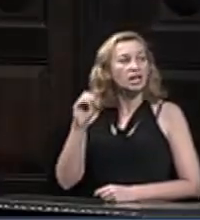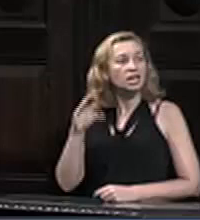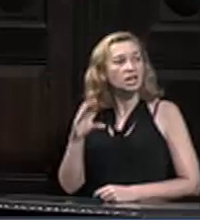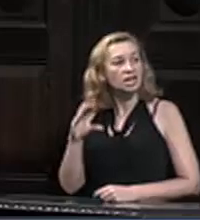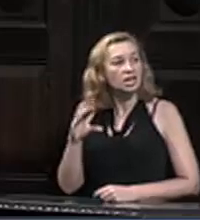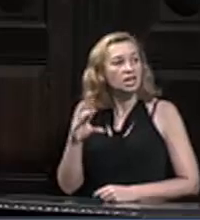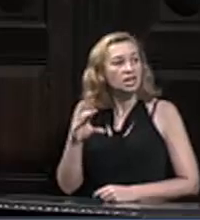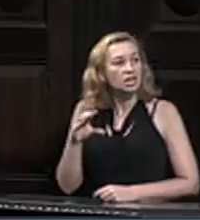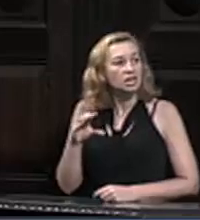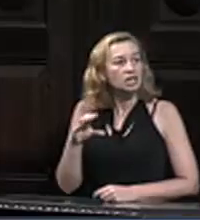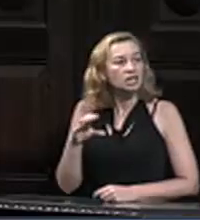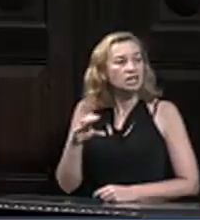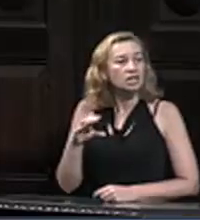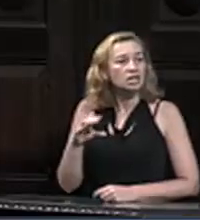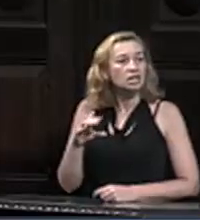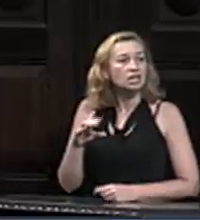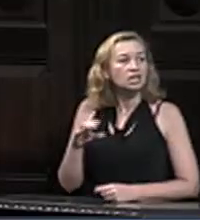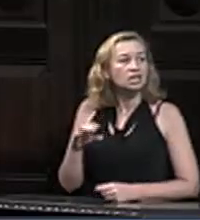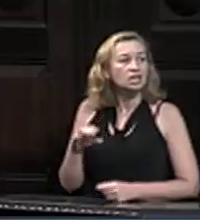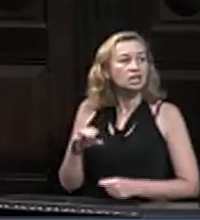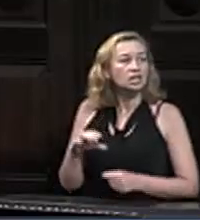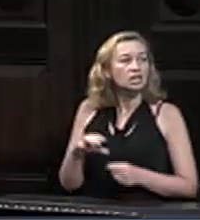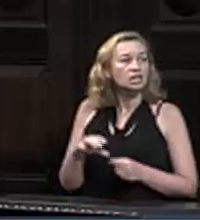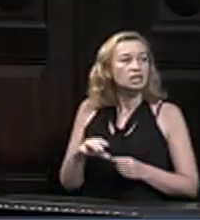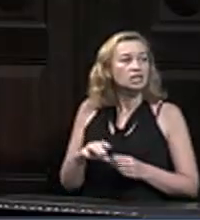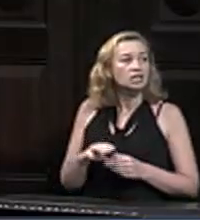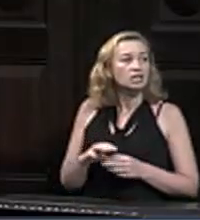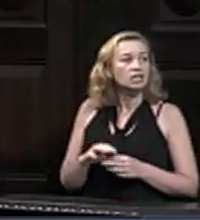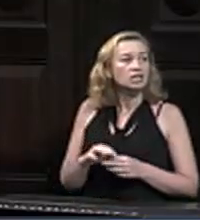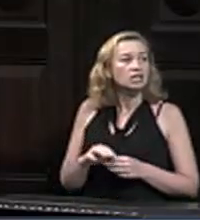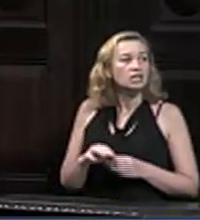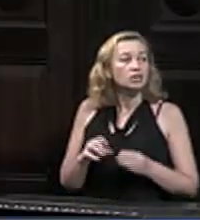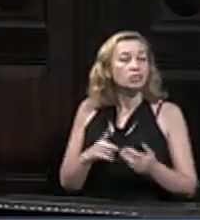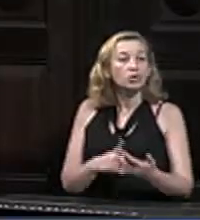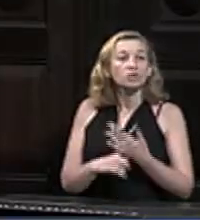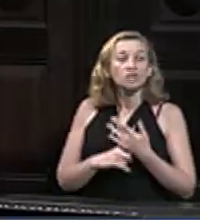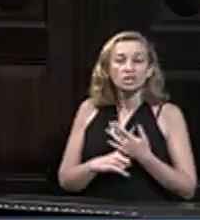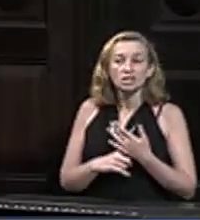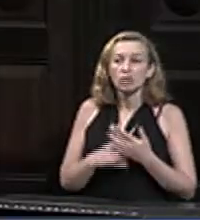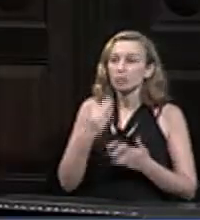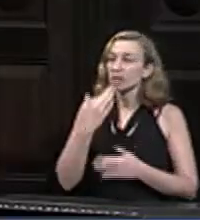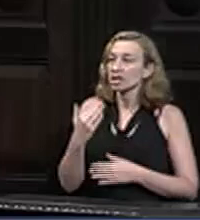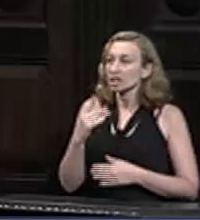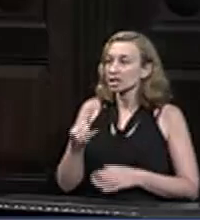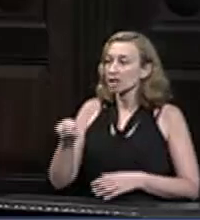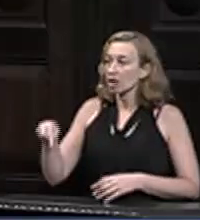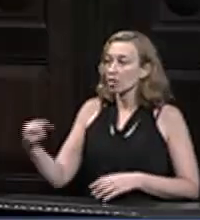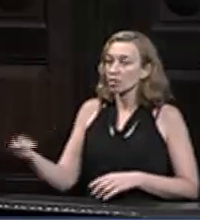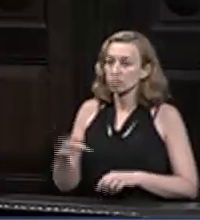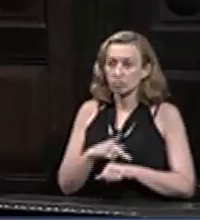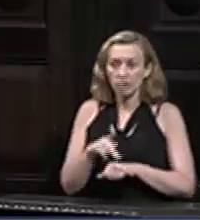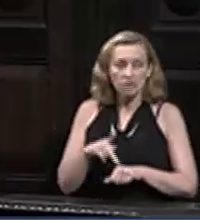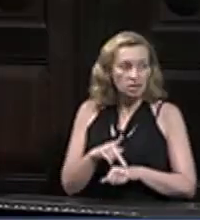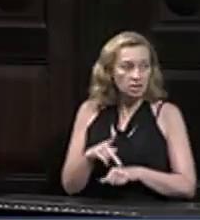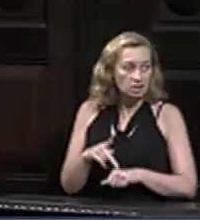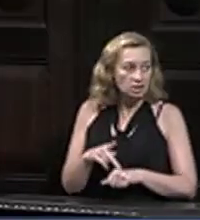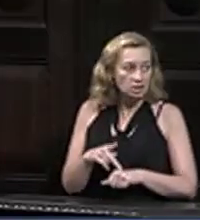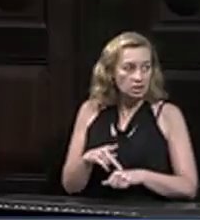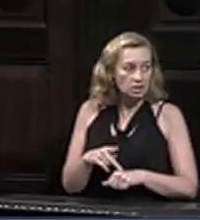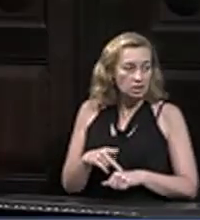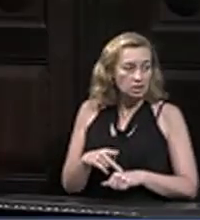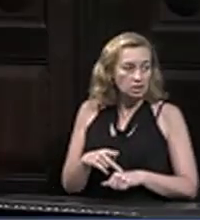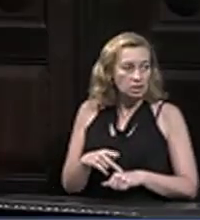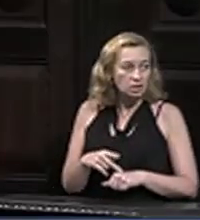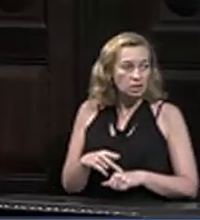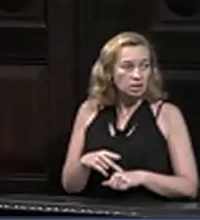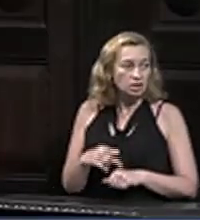está aí no varejo, simulando proteção ao consumidor, nas relações com as empresas de energia